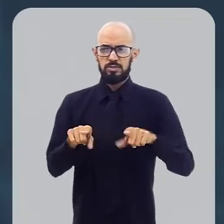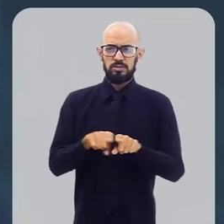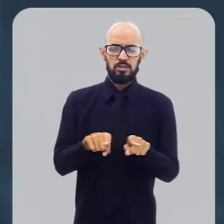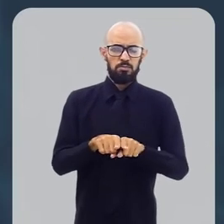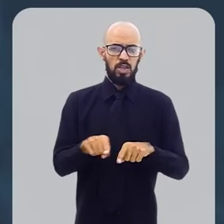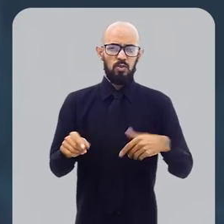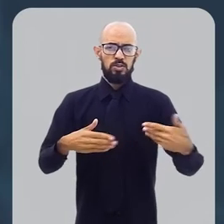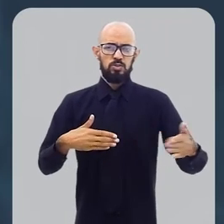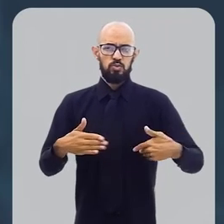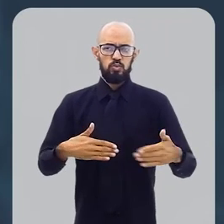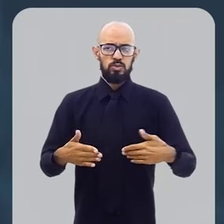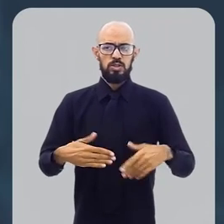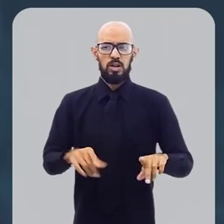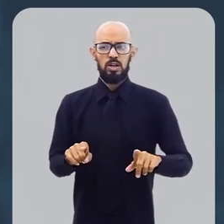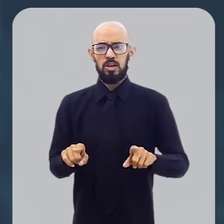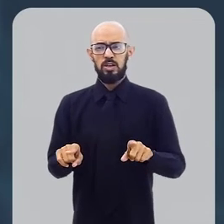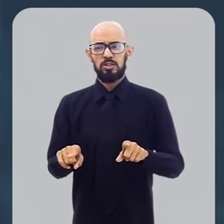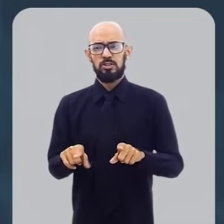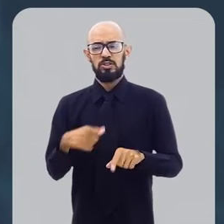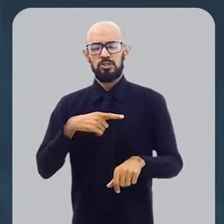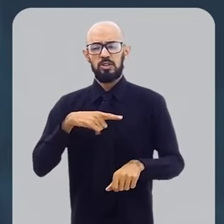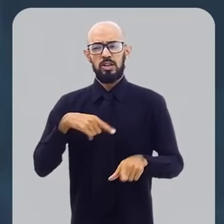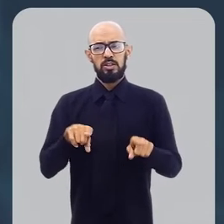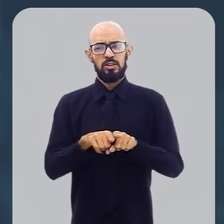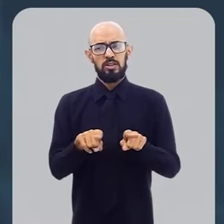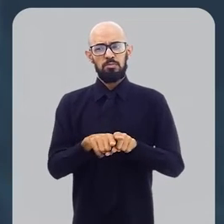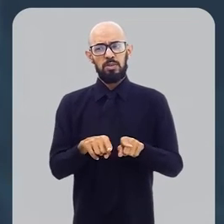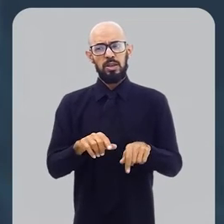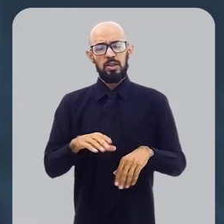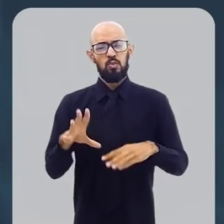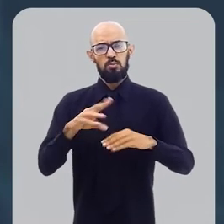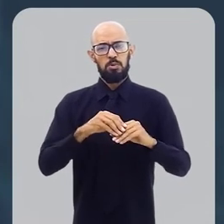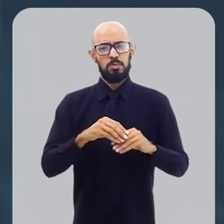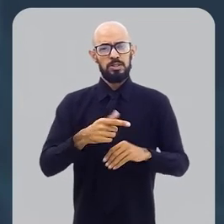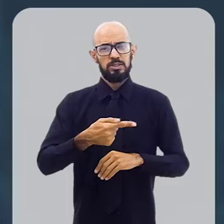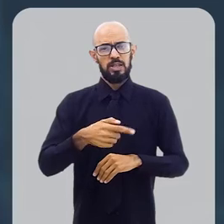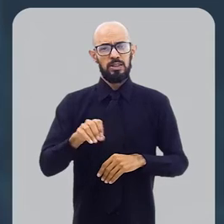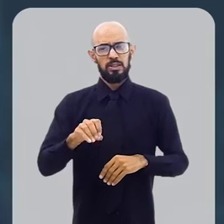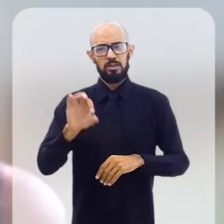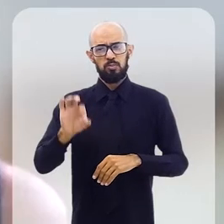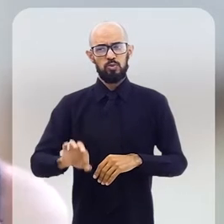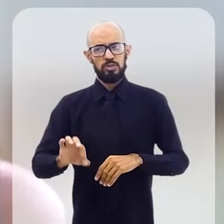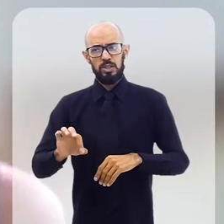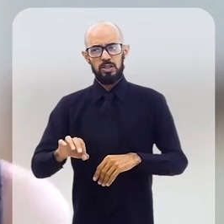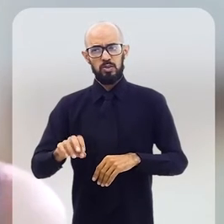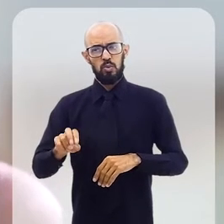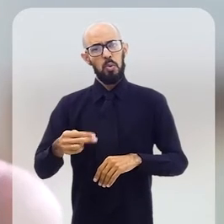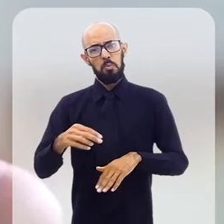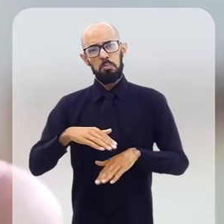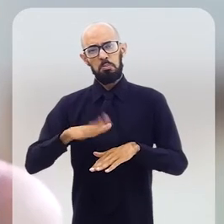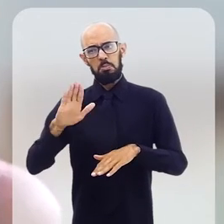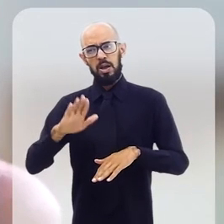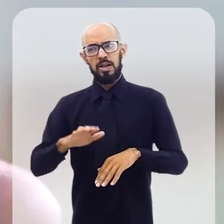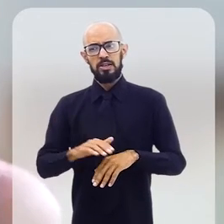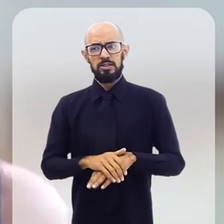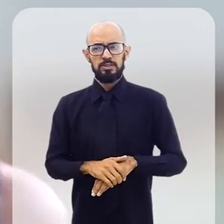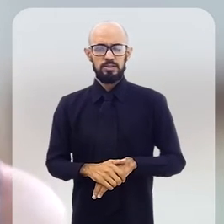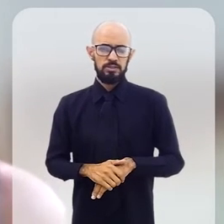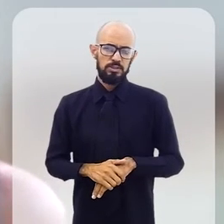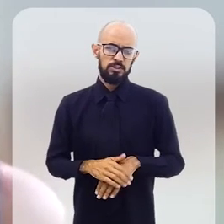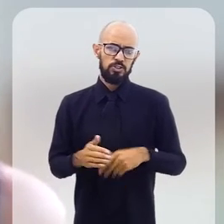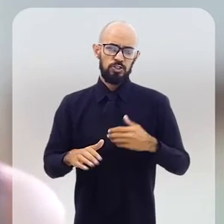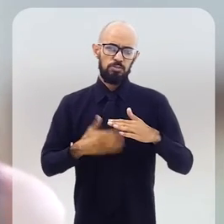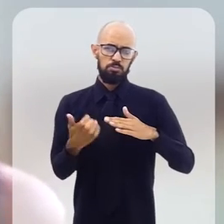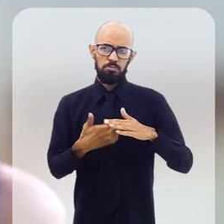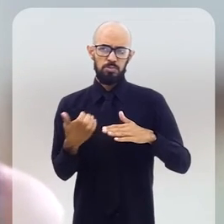empresas, né, promovendo relações mais justas, onde a gente teve aí um incremento de mais de 70%, né, na implementação de práticas